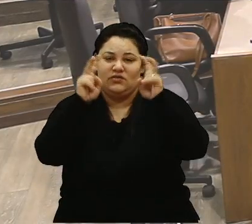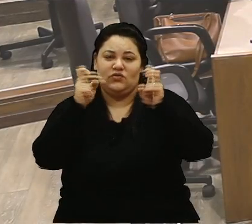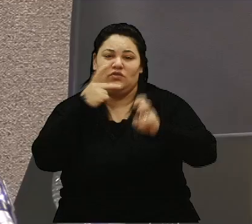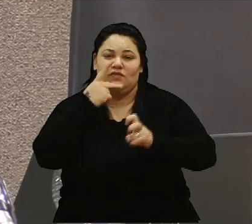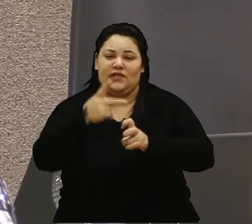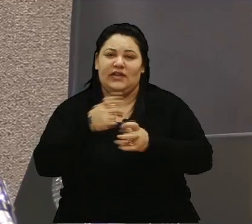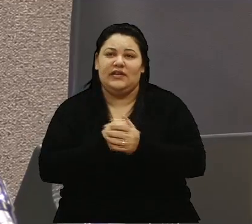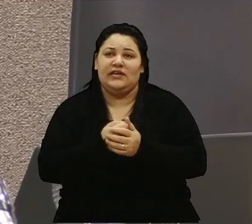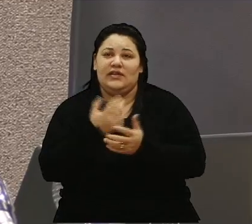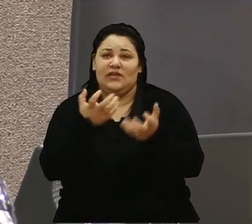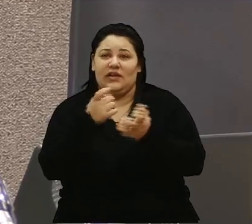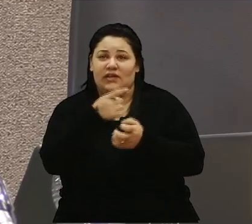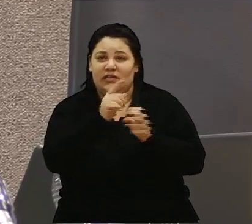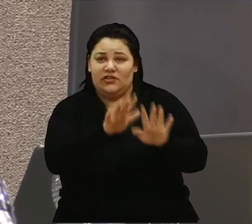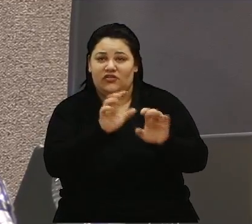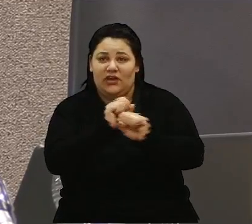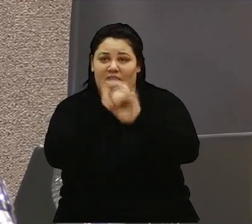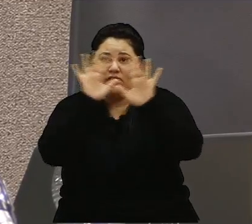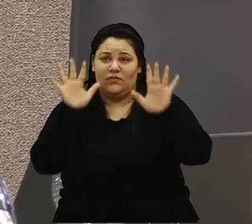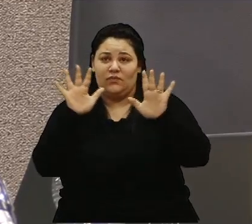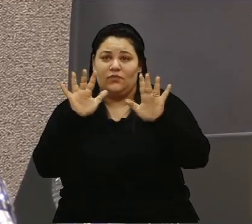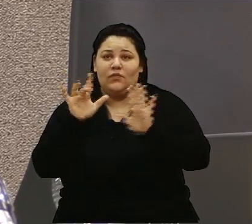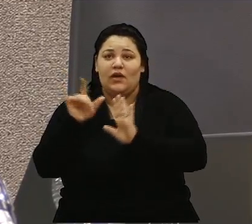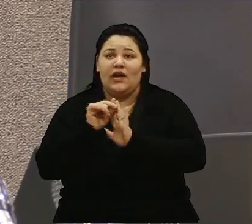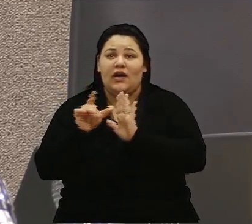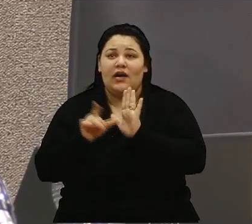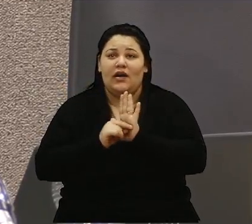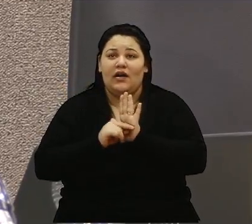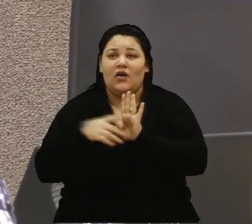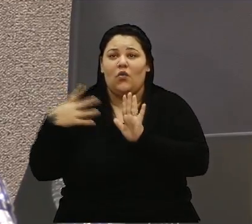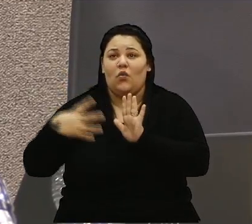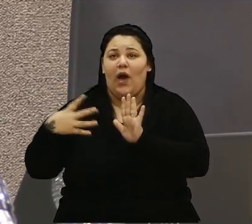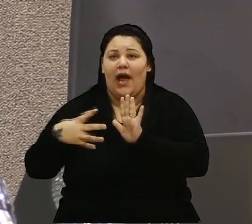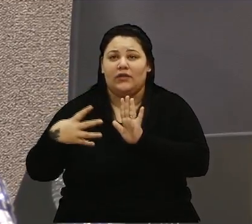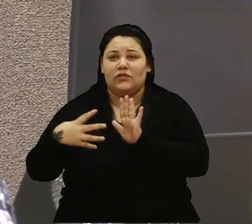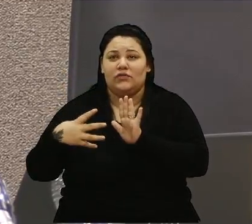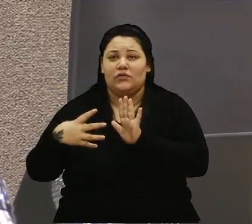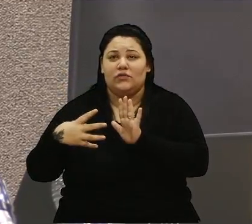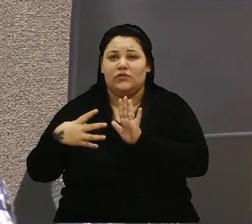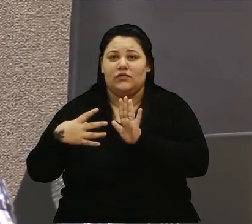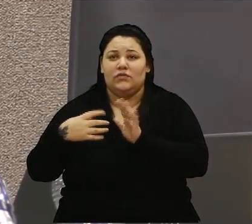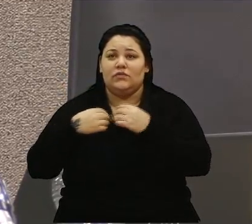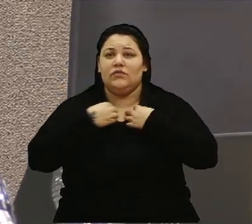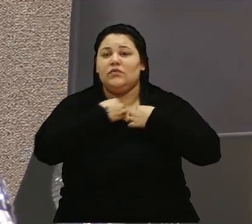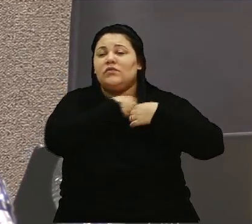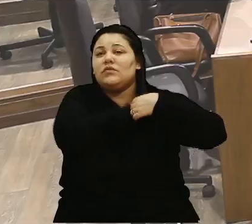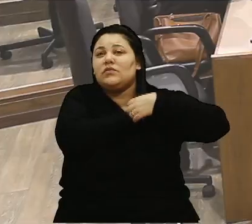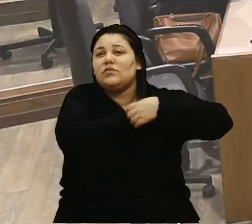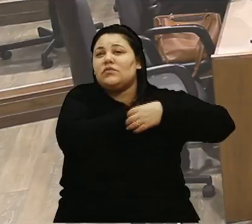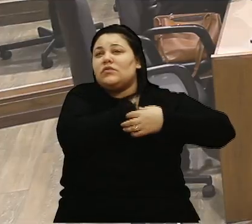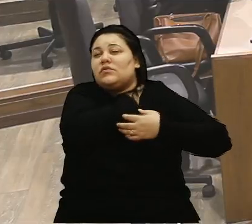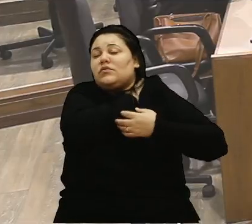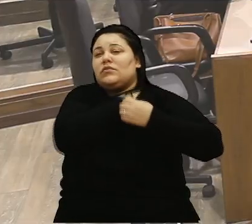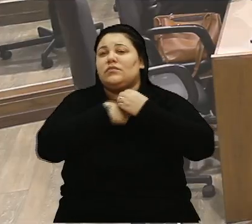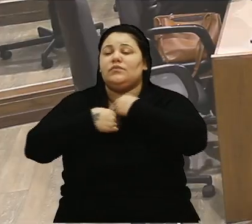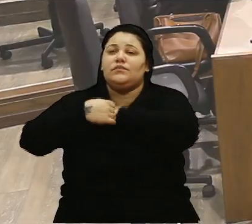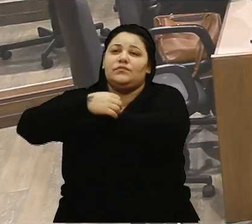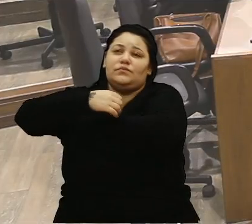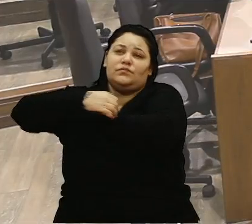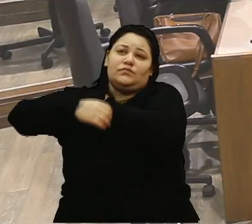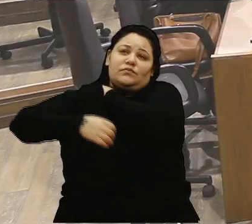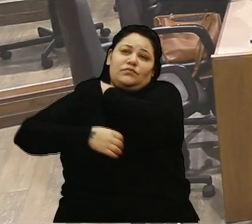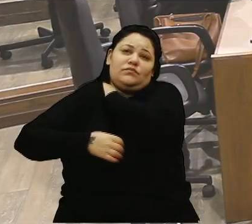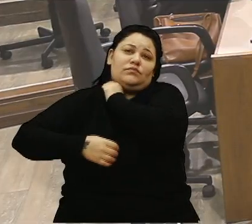Eu quero que ele esclareça isso. É artigo 4º, dirigir à mesa comunicações ou pedido de esclarecimentos. Sim. Ou é artigo 4º ou é artigo